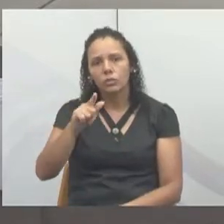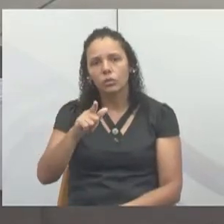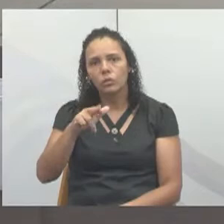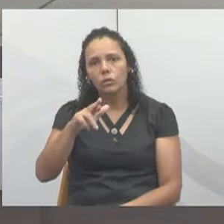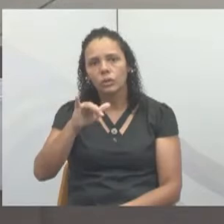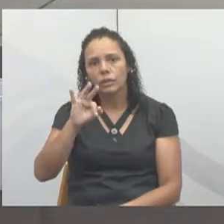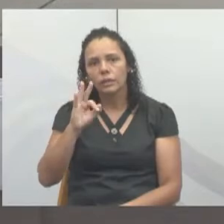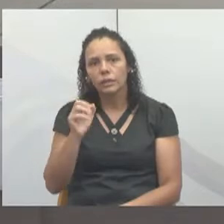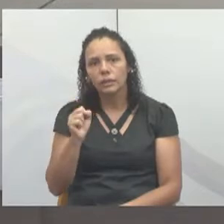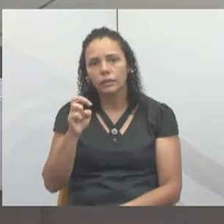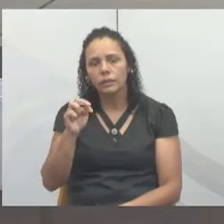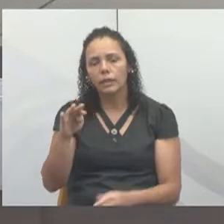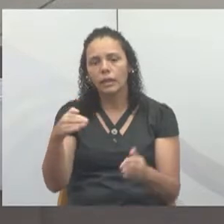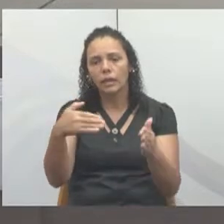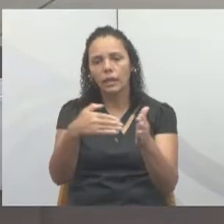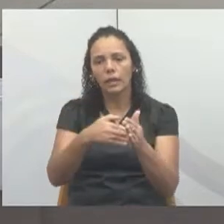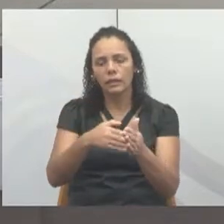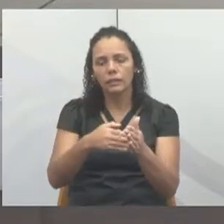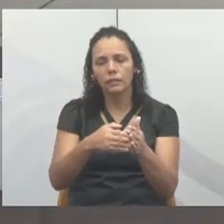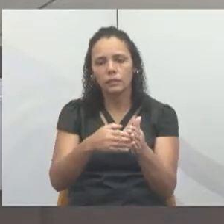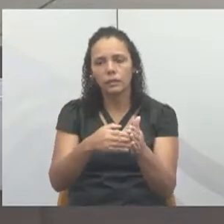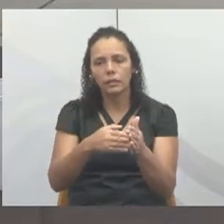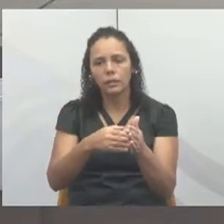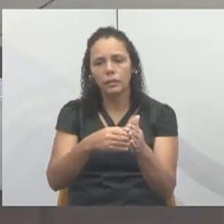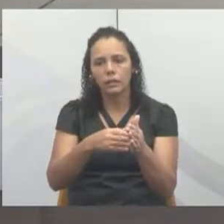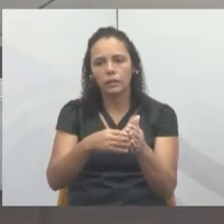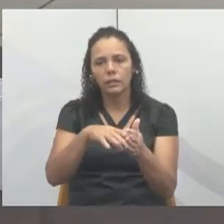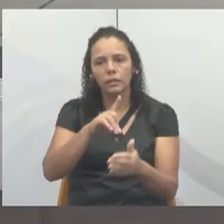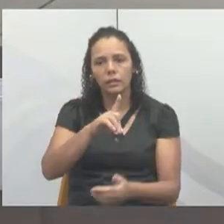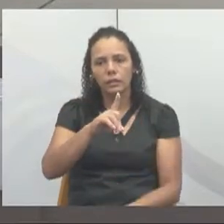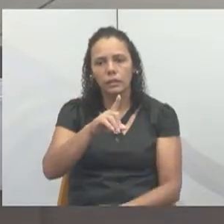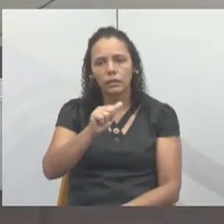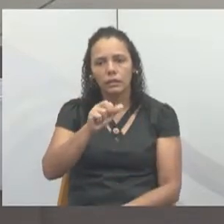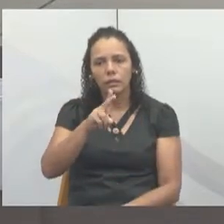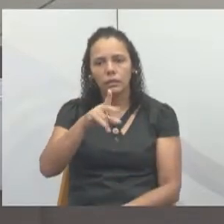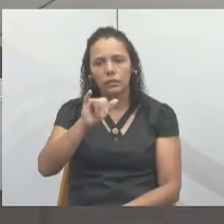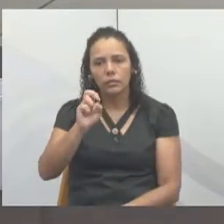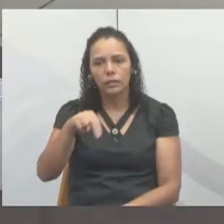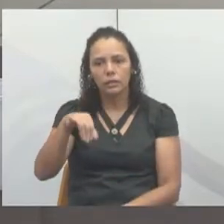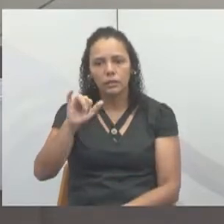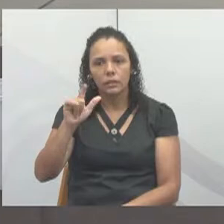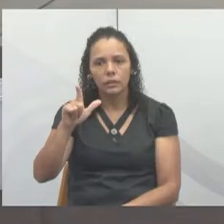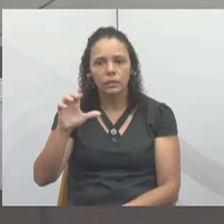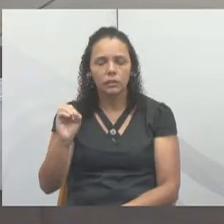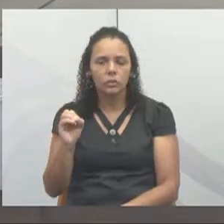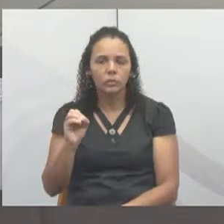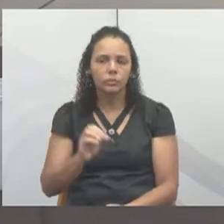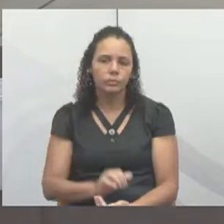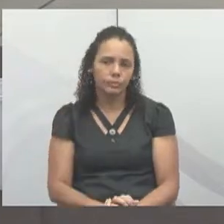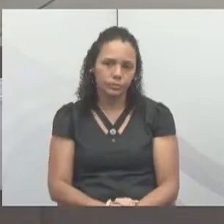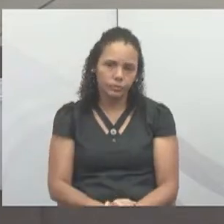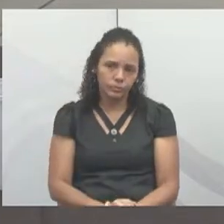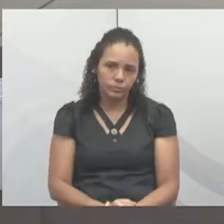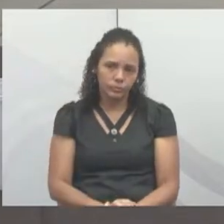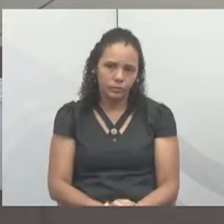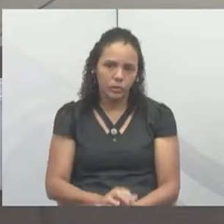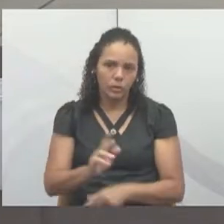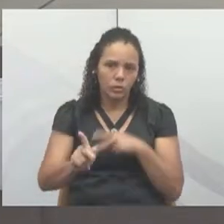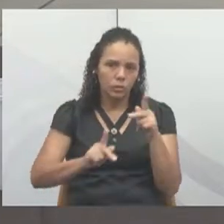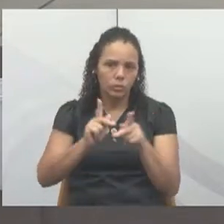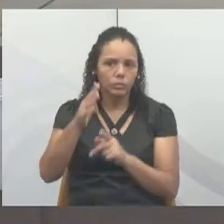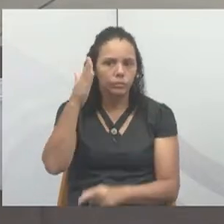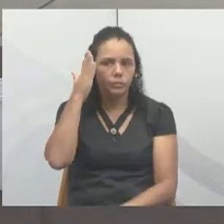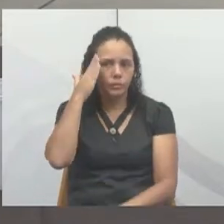no retorno lá, que fica da Avilina, que o povo da Mardevale, fizemos reuniões, sabe disso